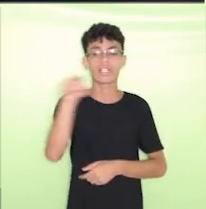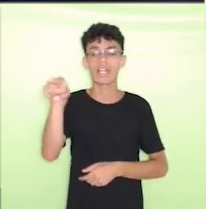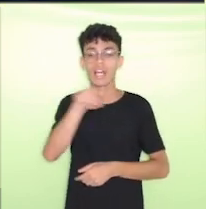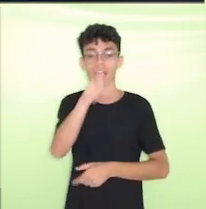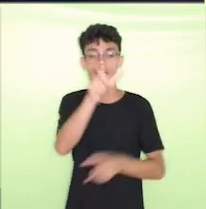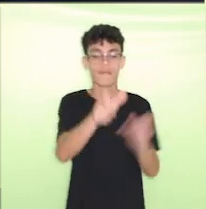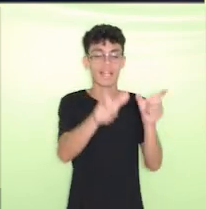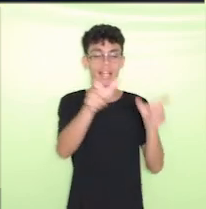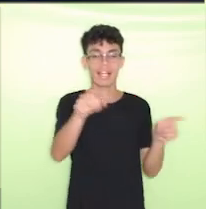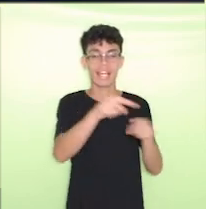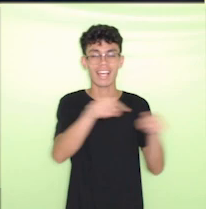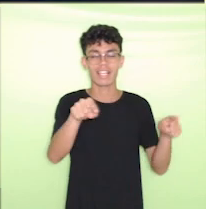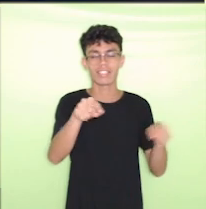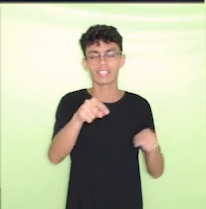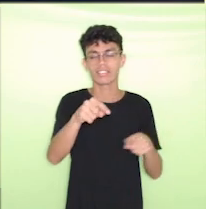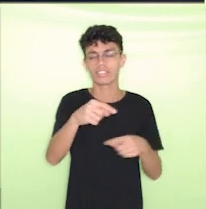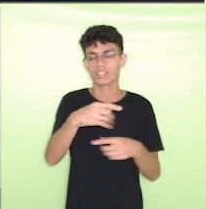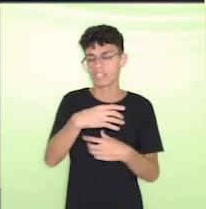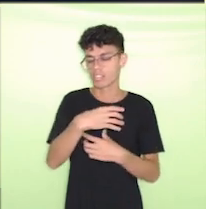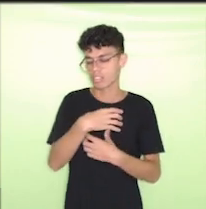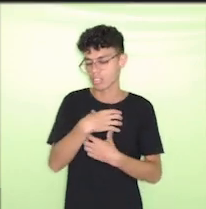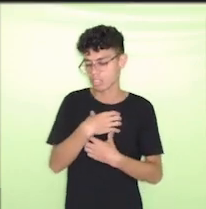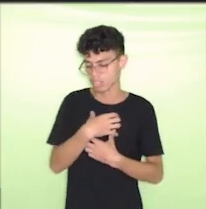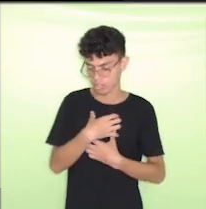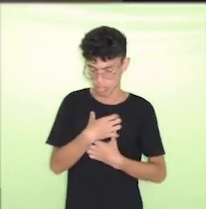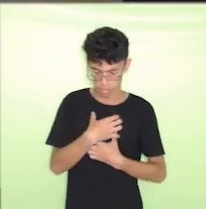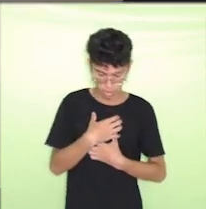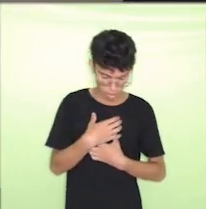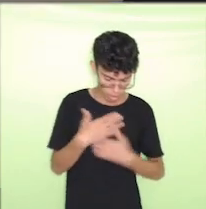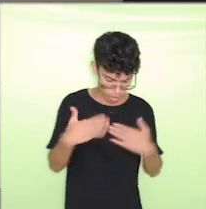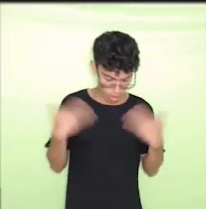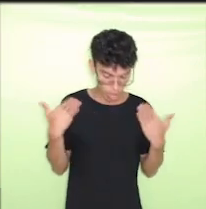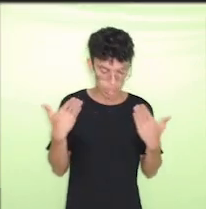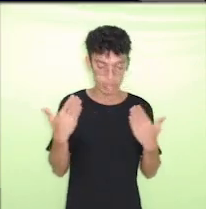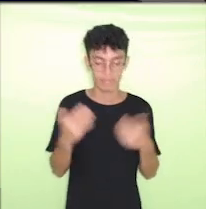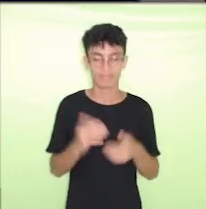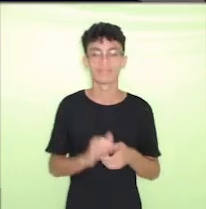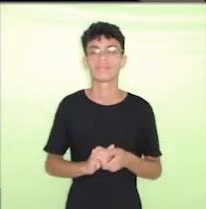que não estão contentes.